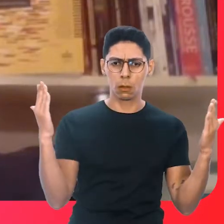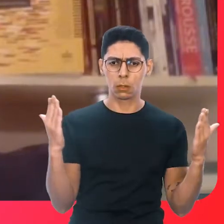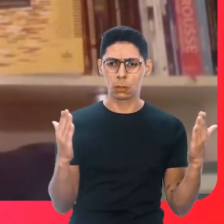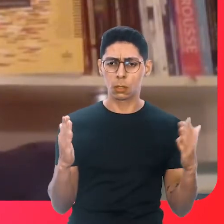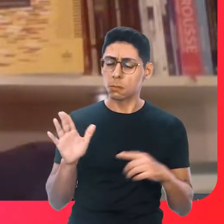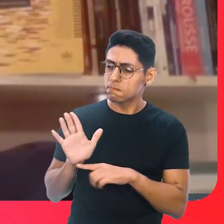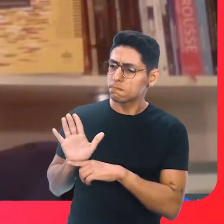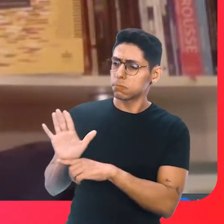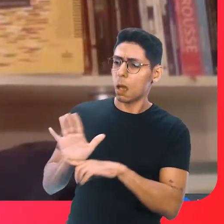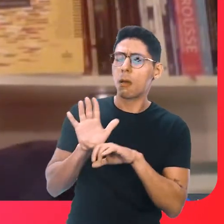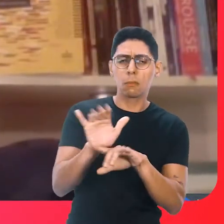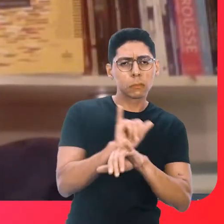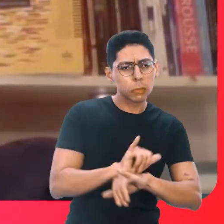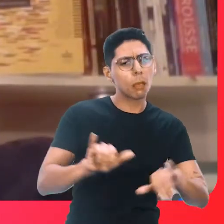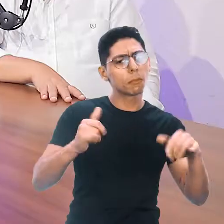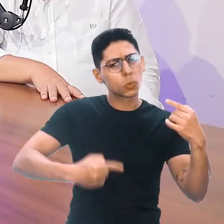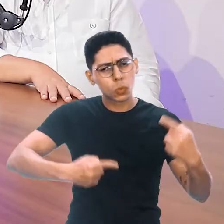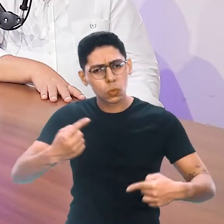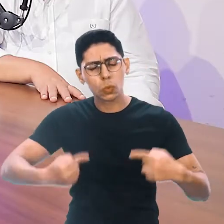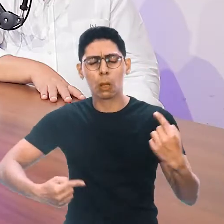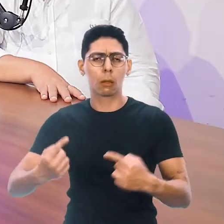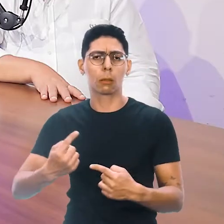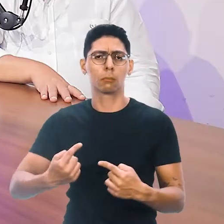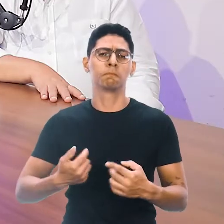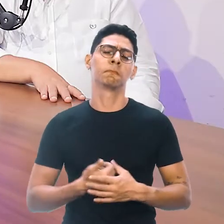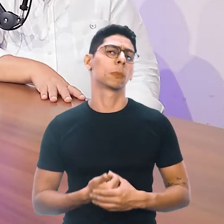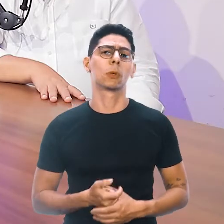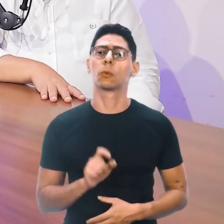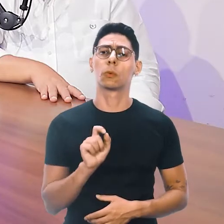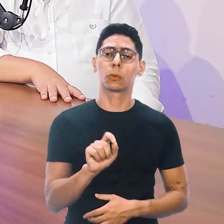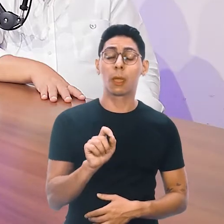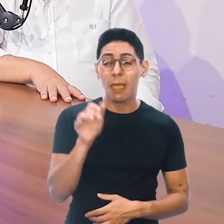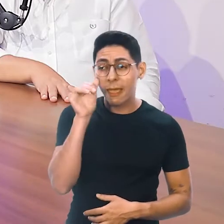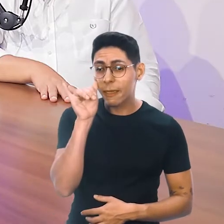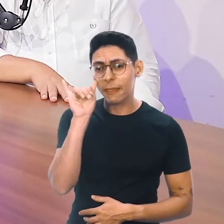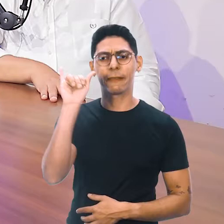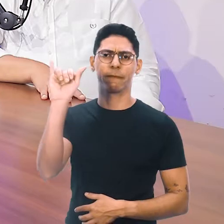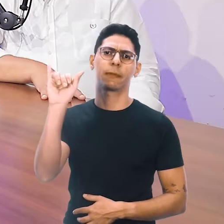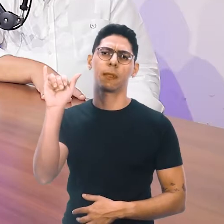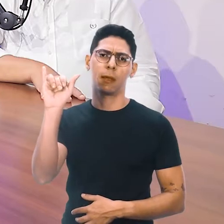advogo de 100%, 1000% à prevenção